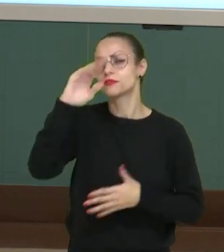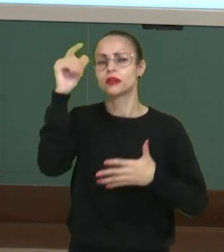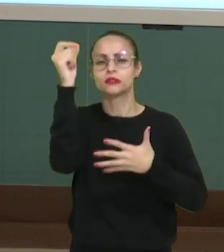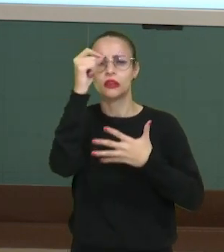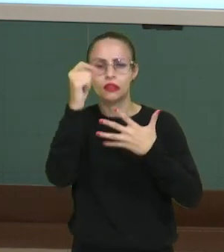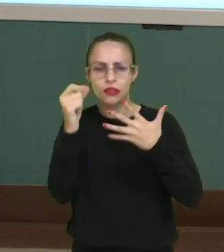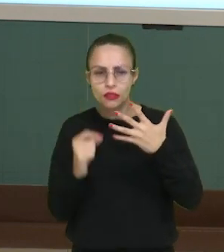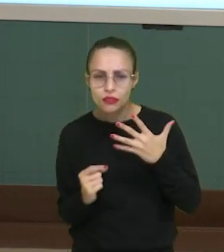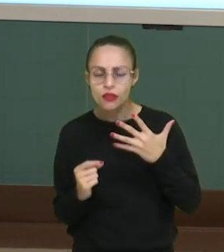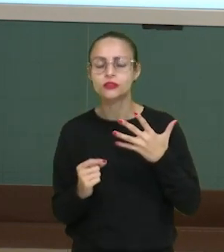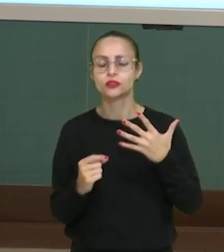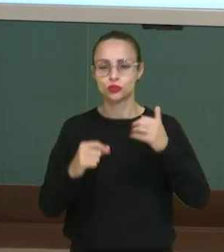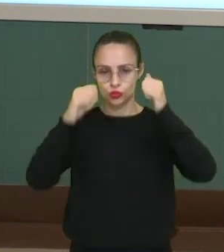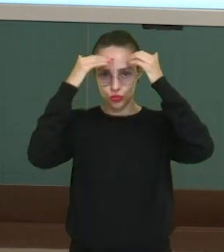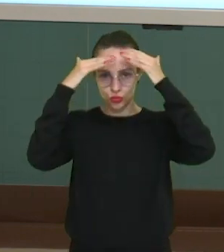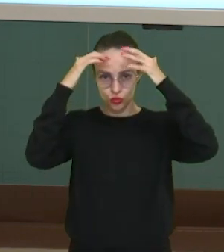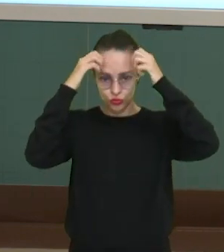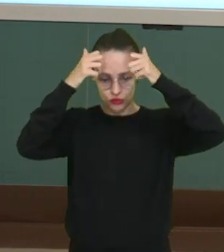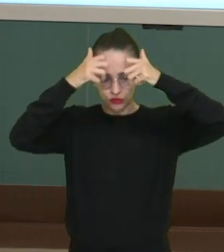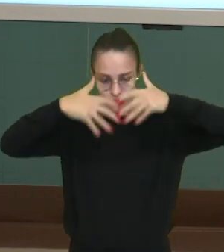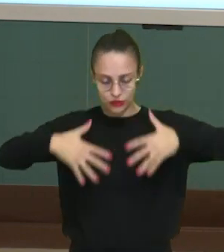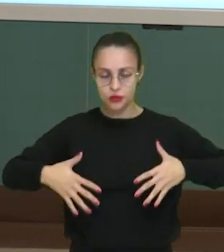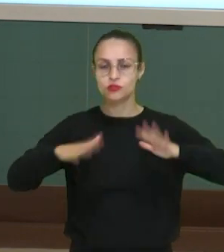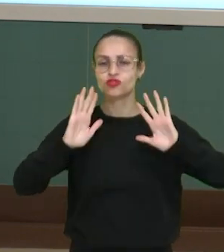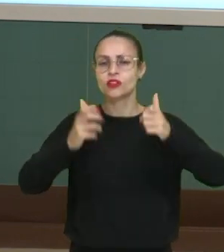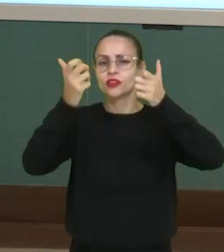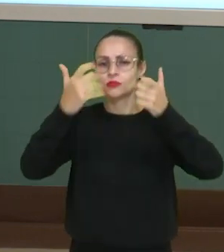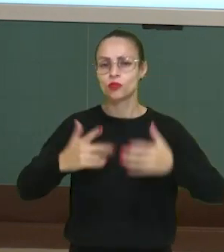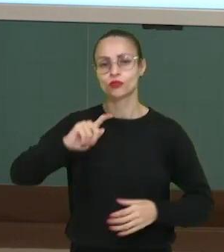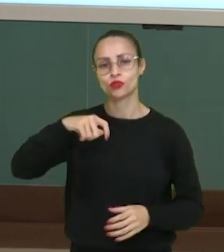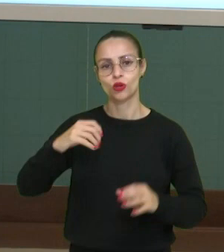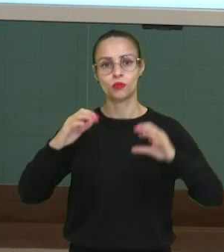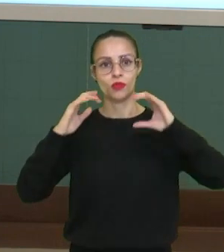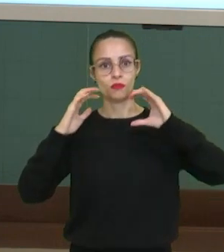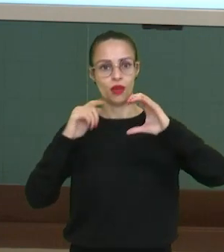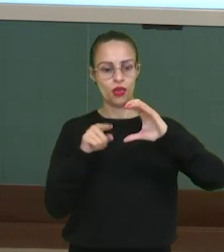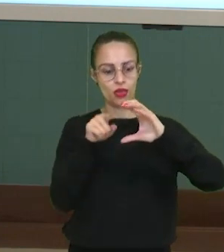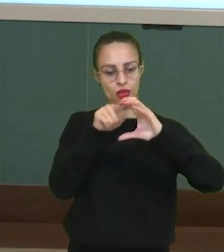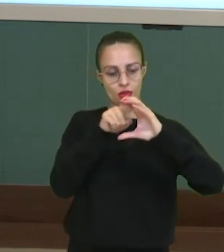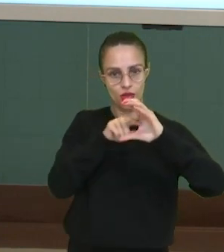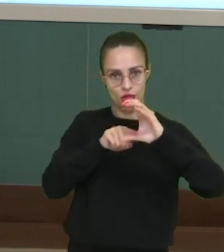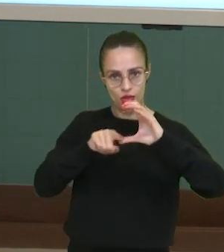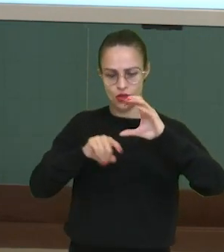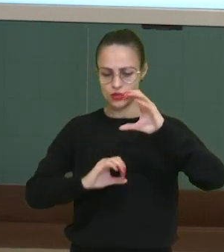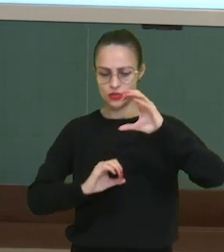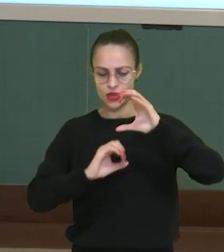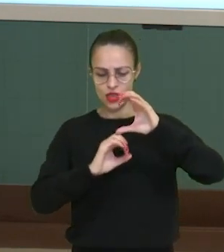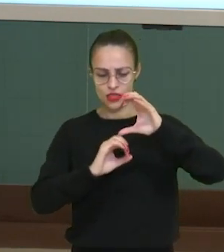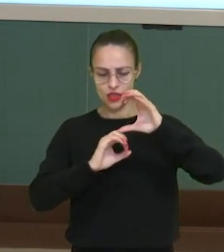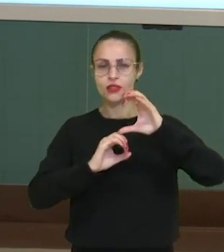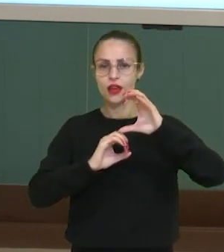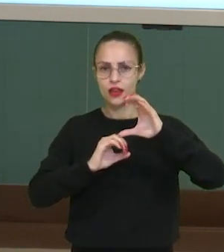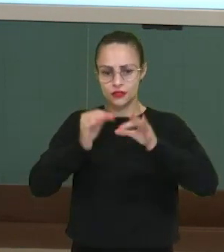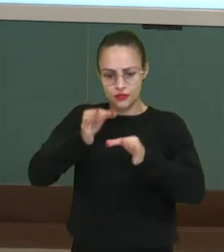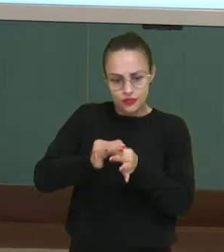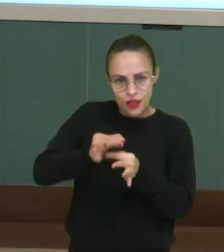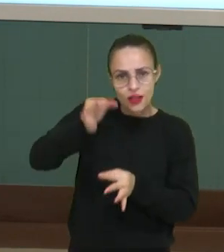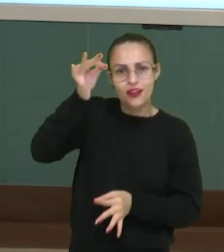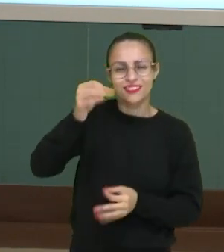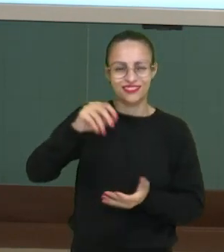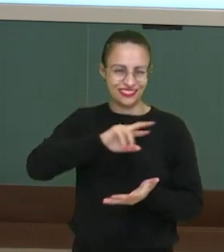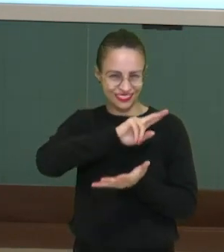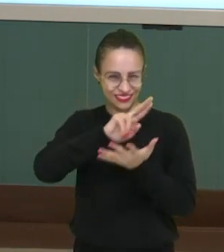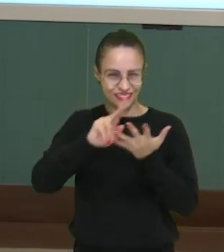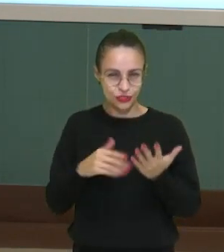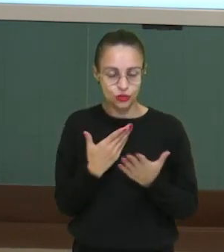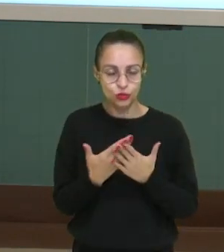sobre cerebelo, tronco encefálico, nervos, entre outros. E as diferenças entre o